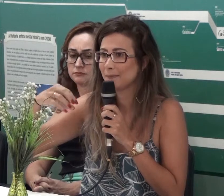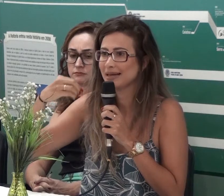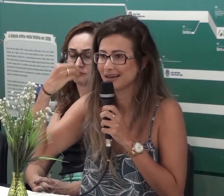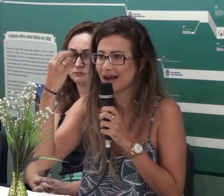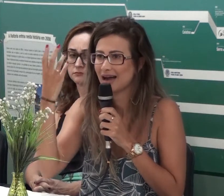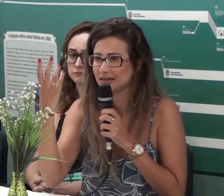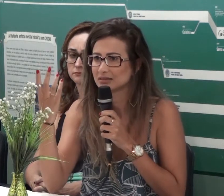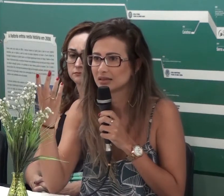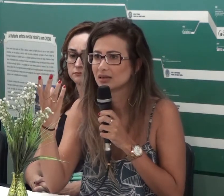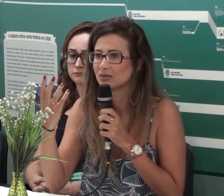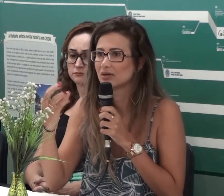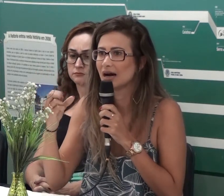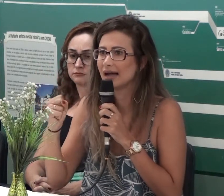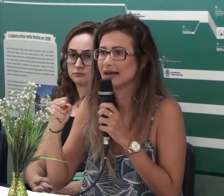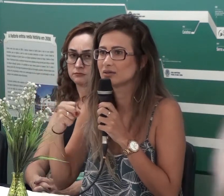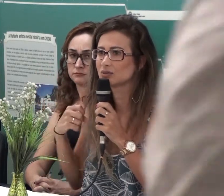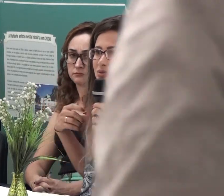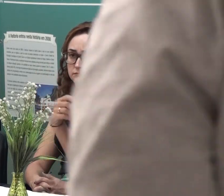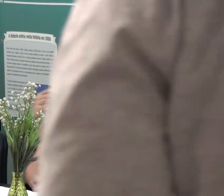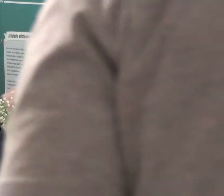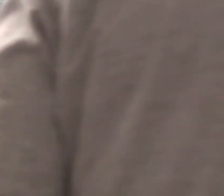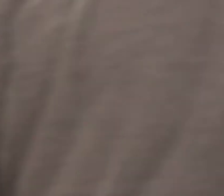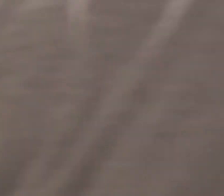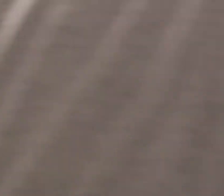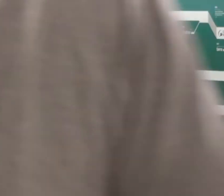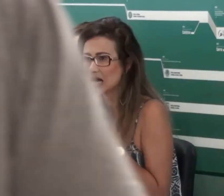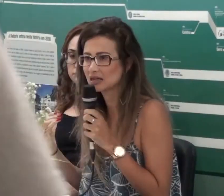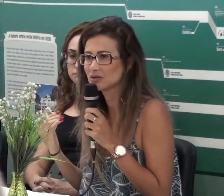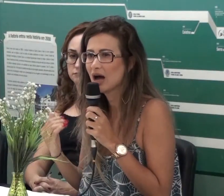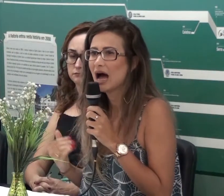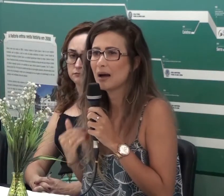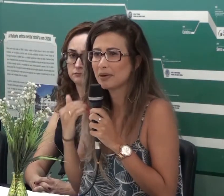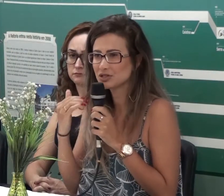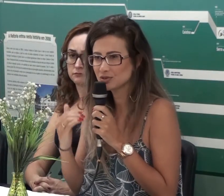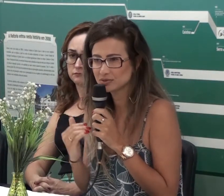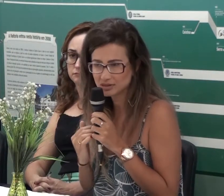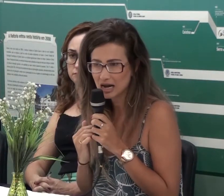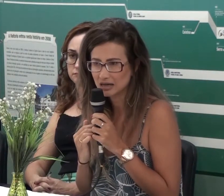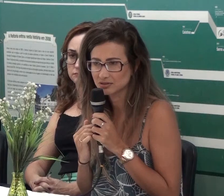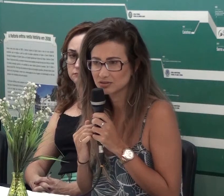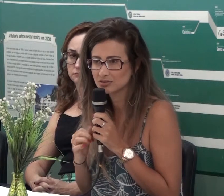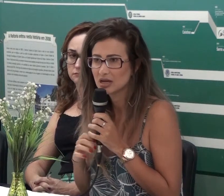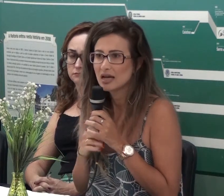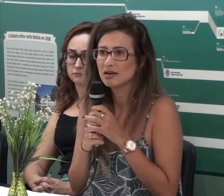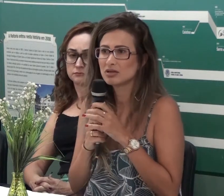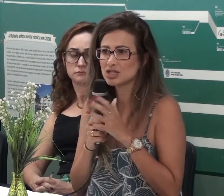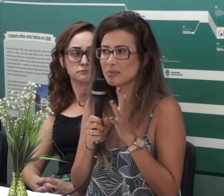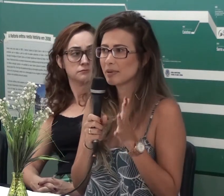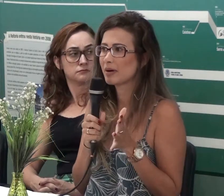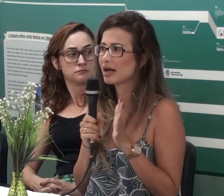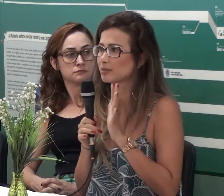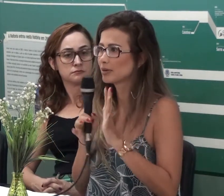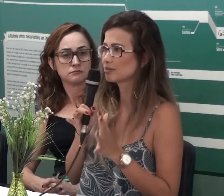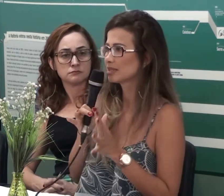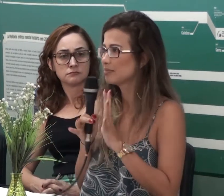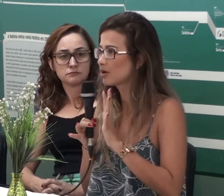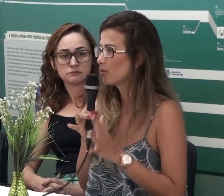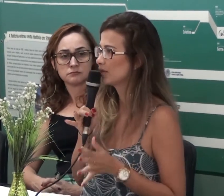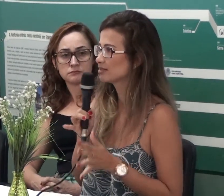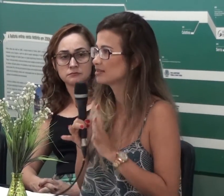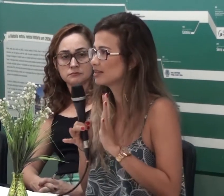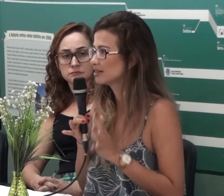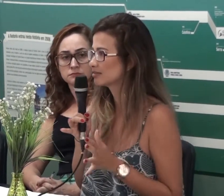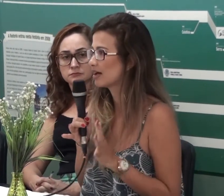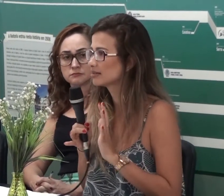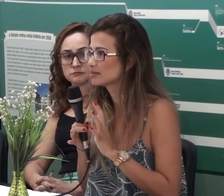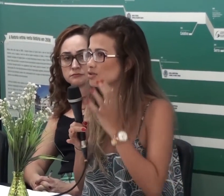talvez aplicar então tudo isso que foi conversado a partir dos casos. Eu deixei preparado, porque eu não sabia